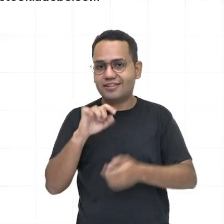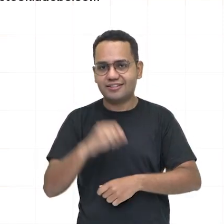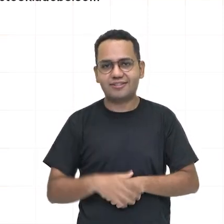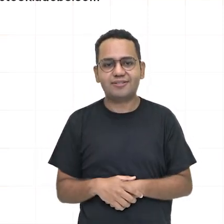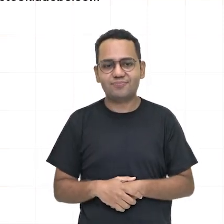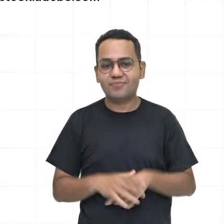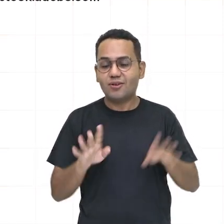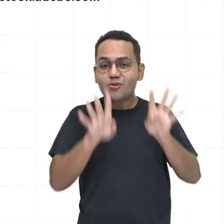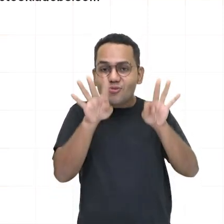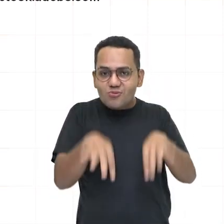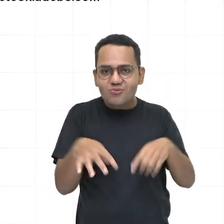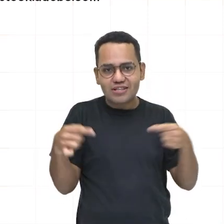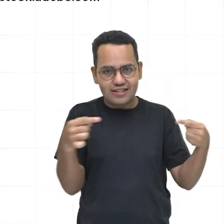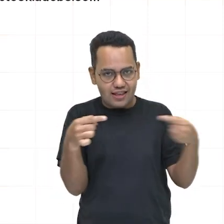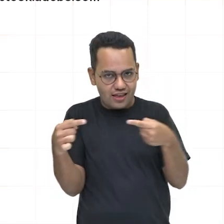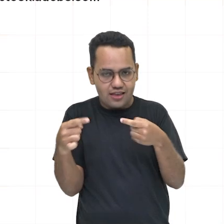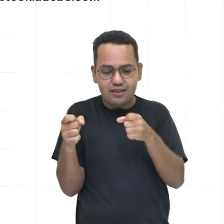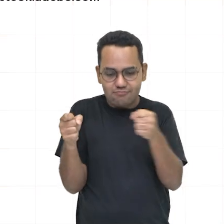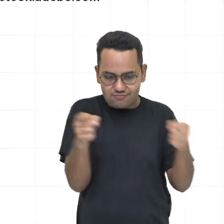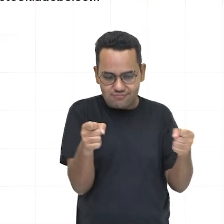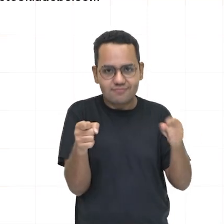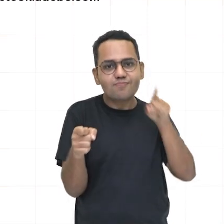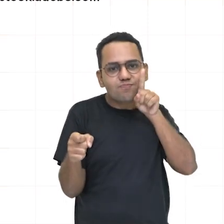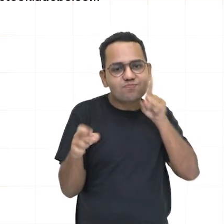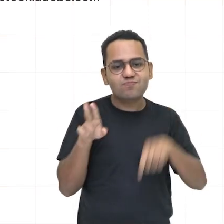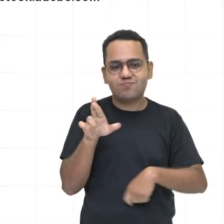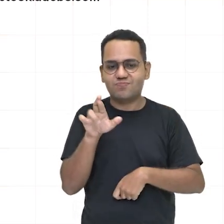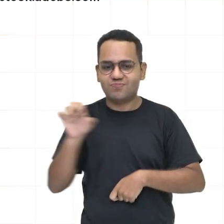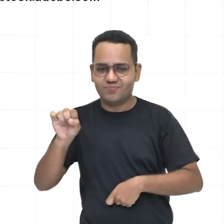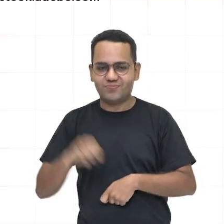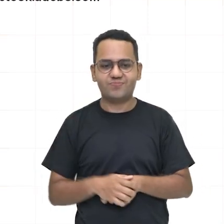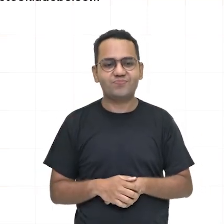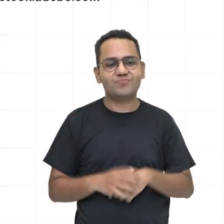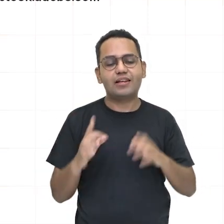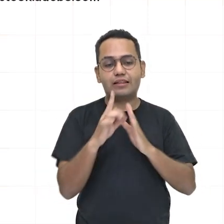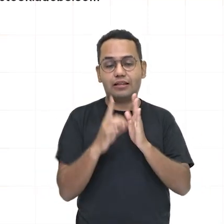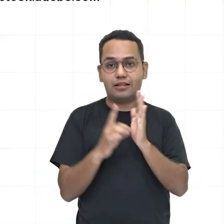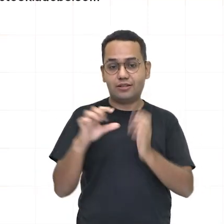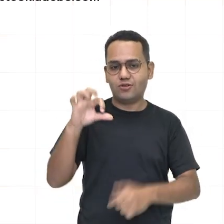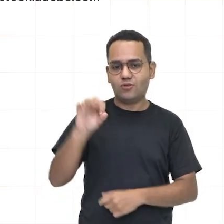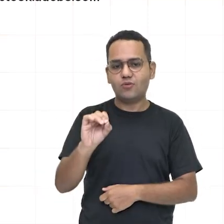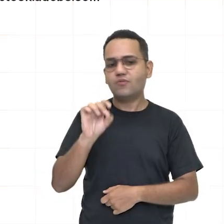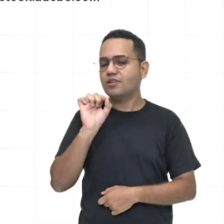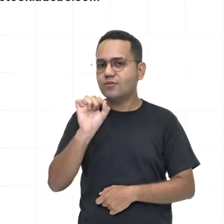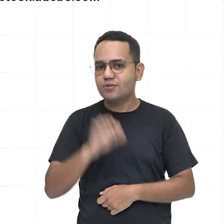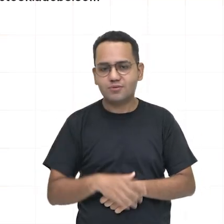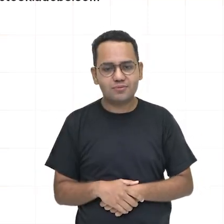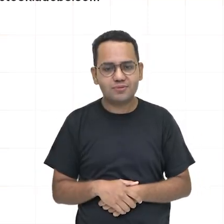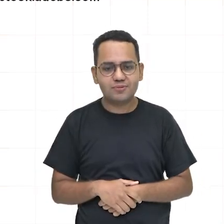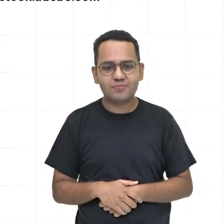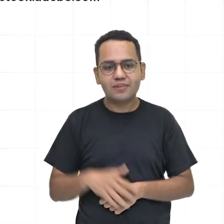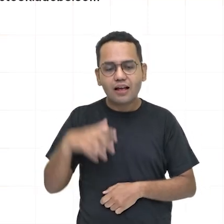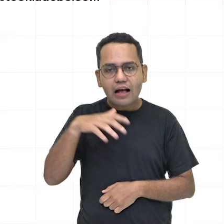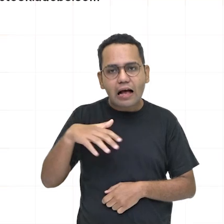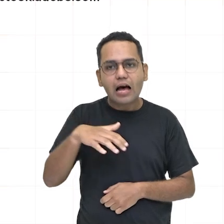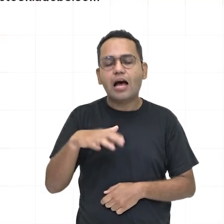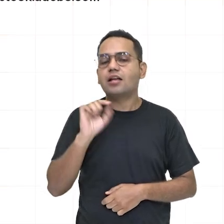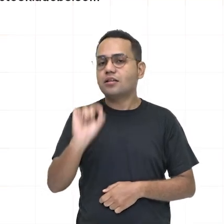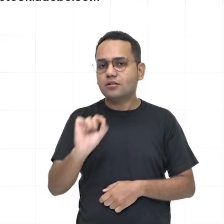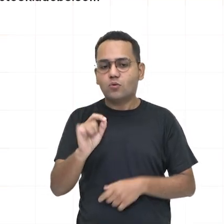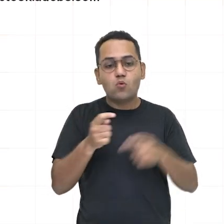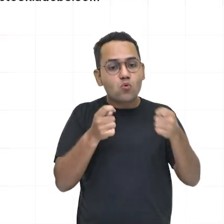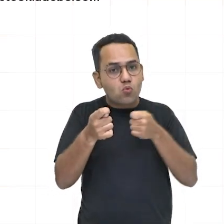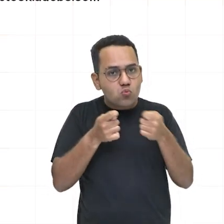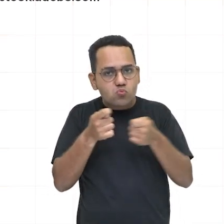E o que aconteceu nessa nova ordem mundial? Os fluxos de mercadorias, serviços e capitais se tornaram ainda